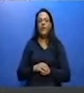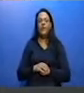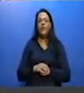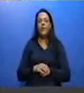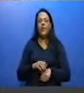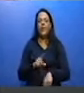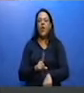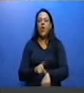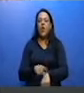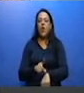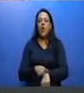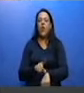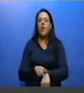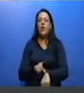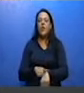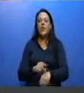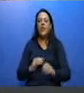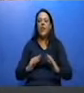Hora da tarefa.